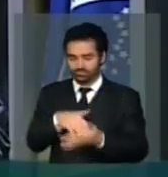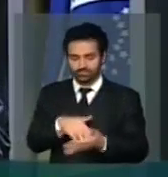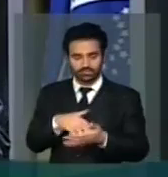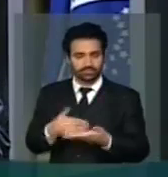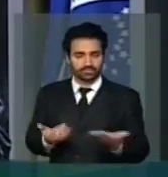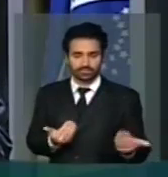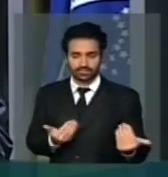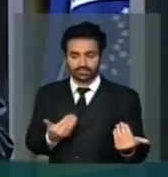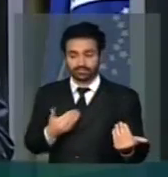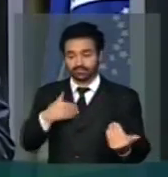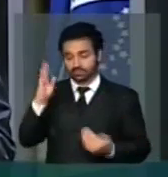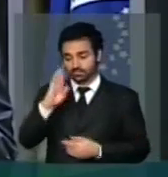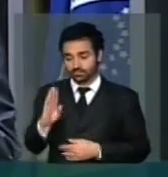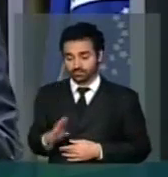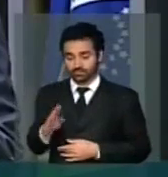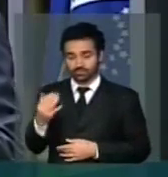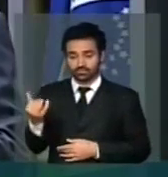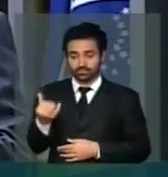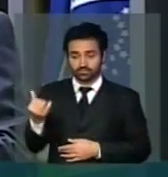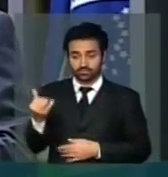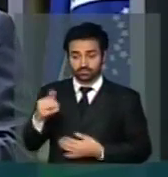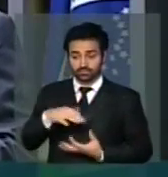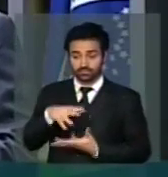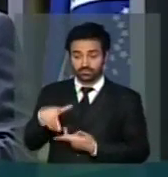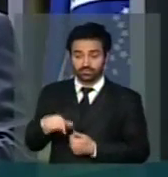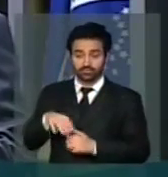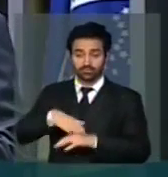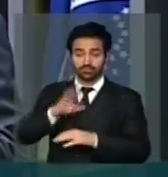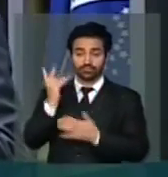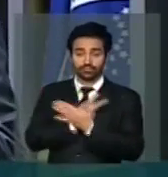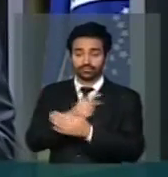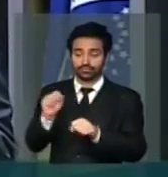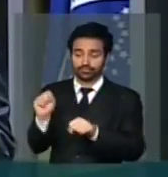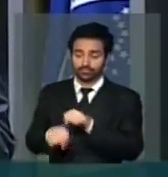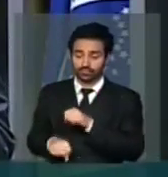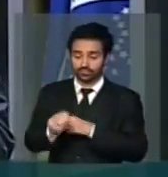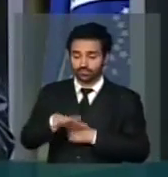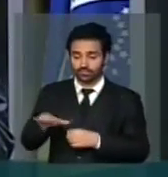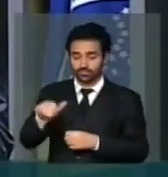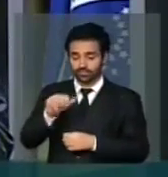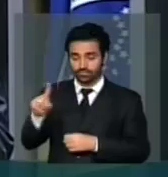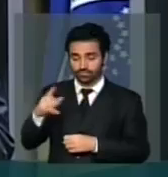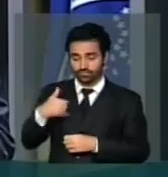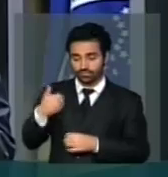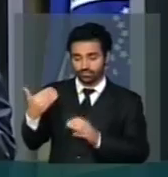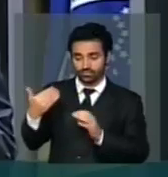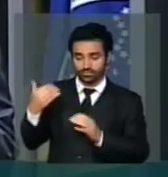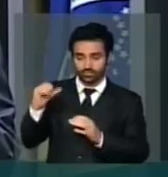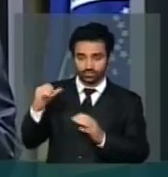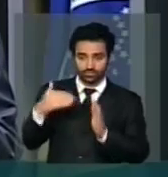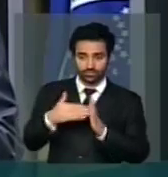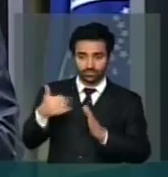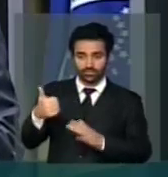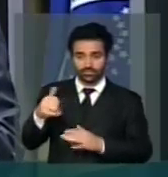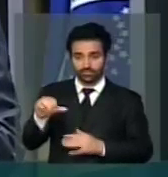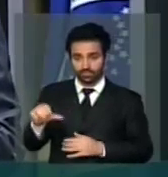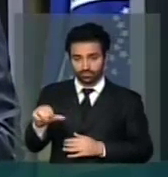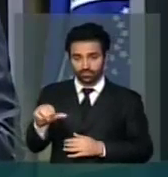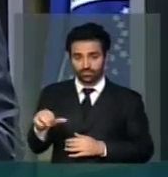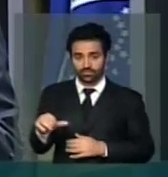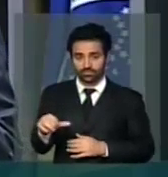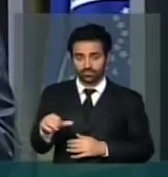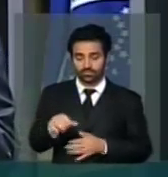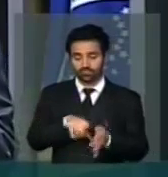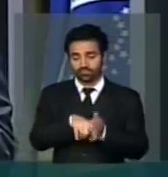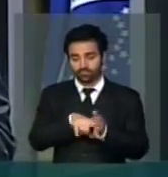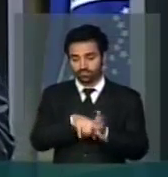é o 6º país do mundo no ranking de homicídios de crianças e adolescentes de 0 até 19 anos de idade. Os dados